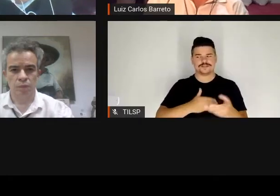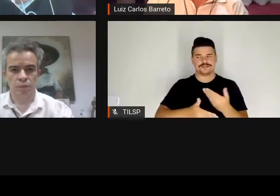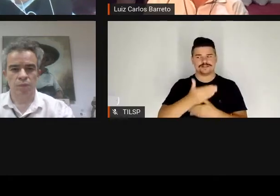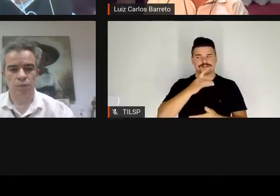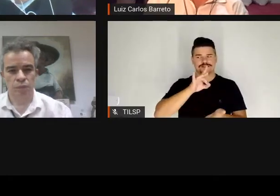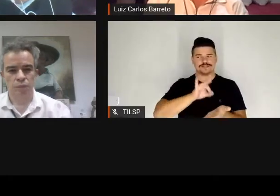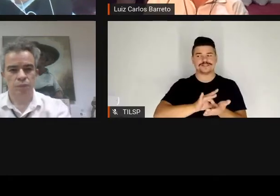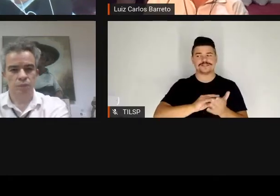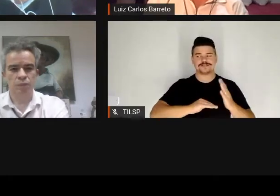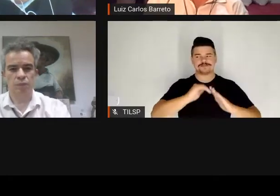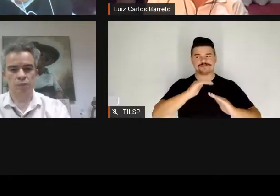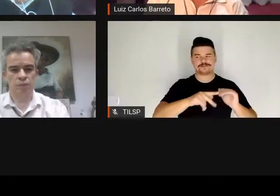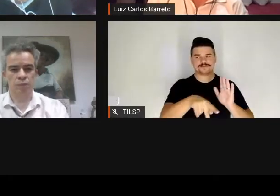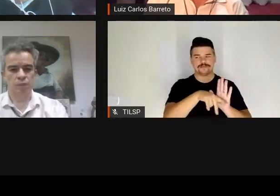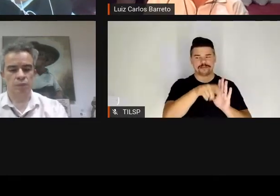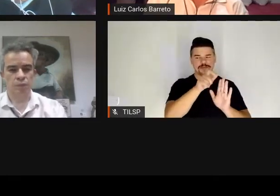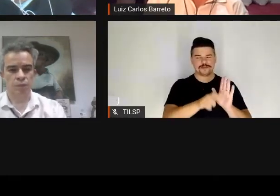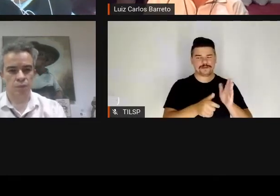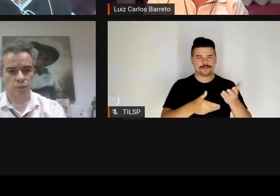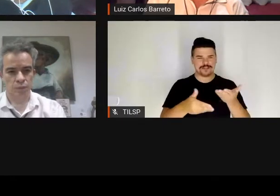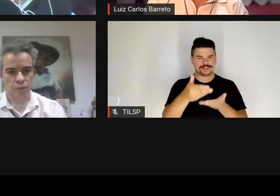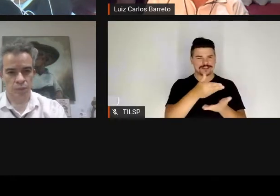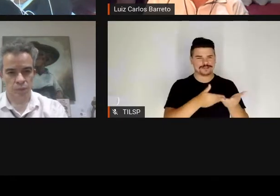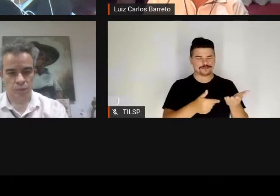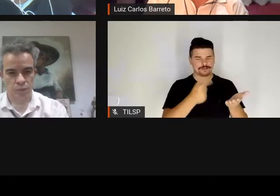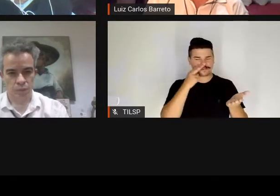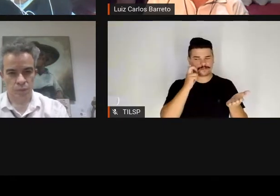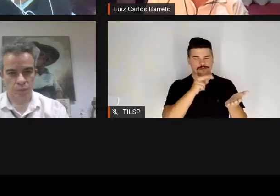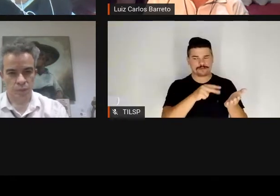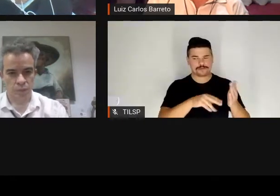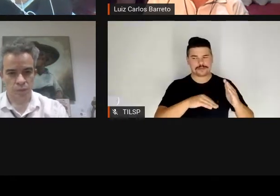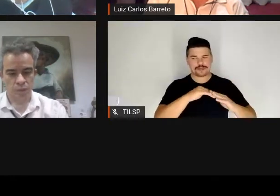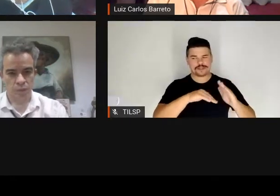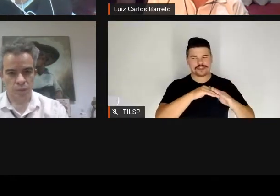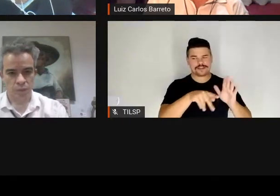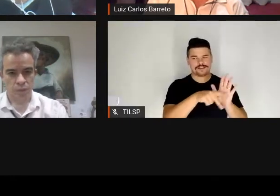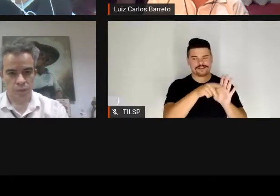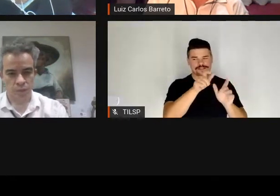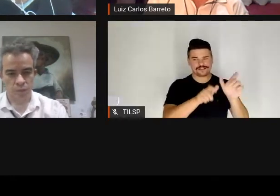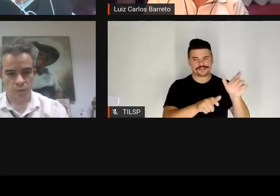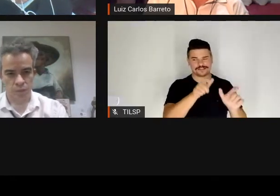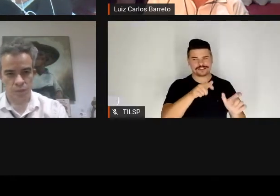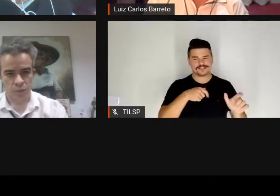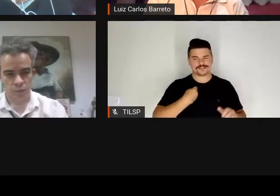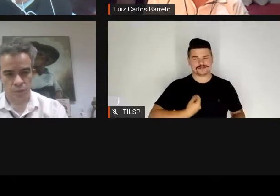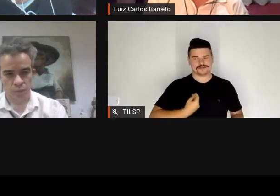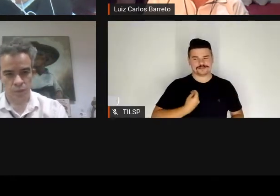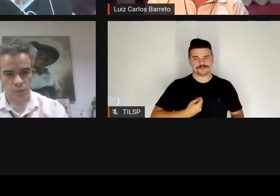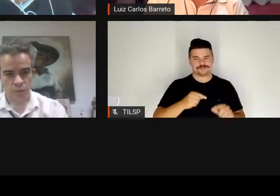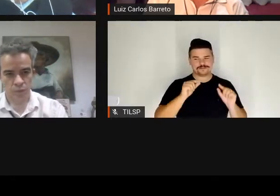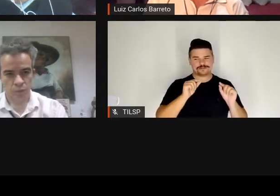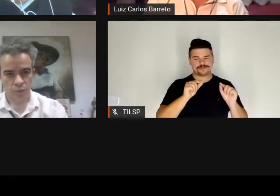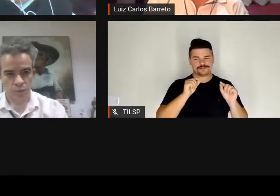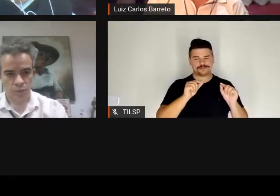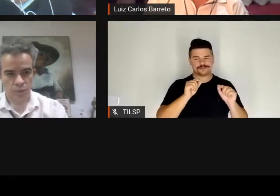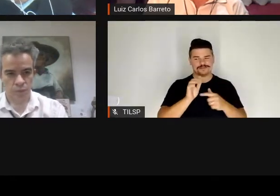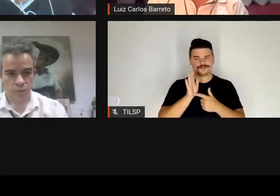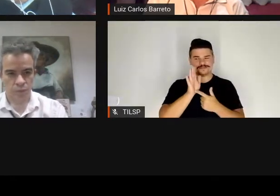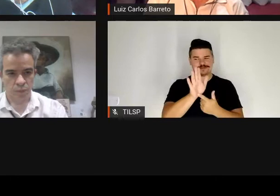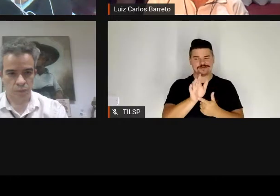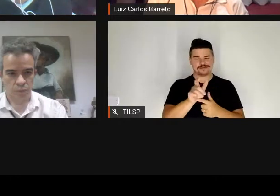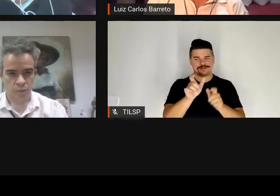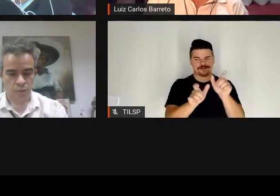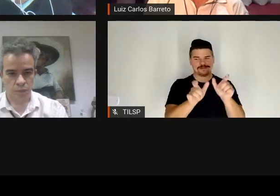nosso fotojornalismo naquele período, né? Então, antes de passar a palavra